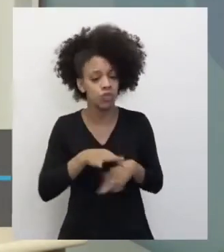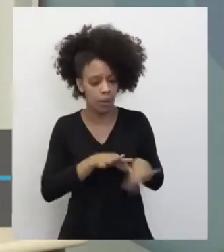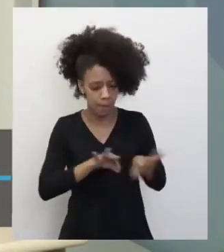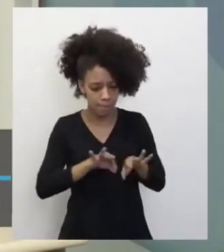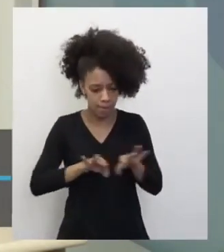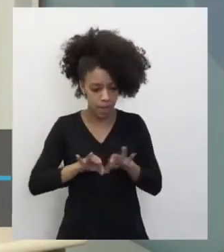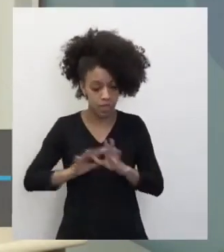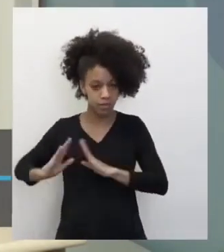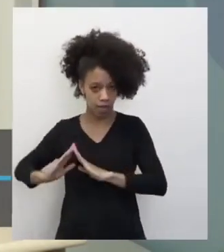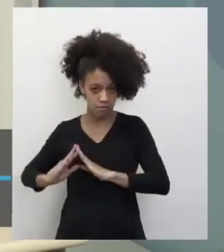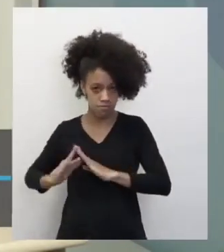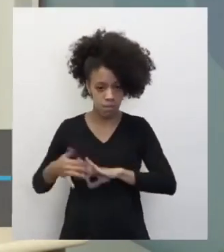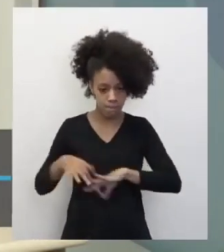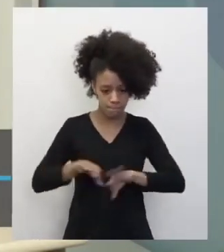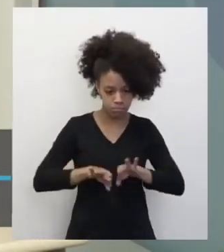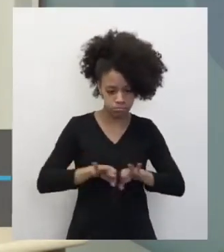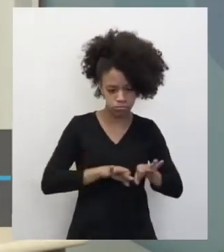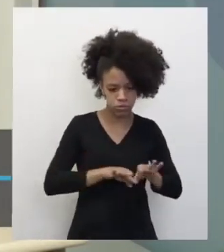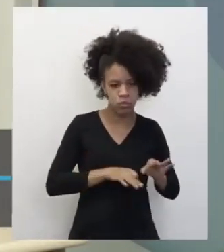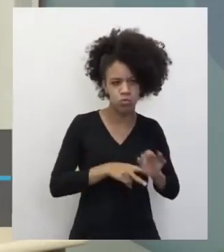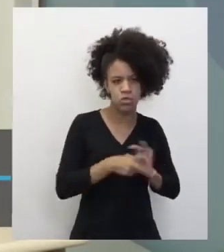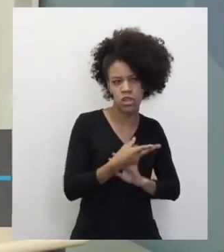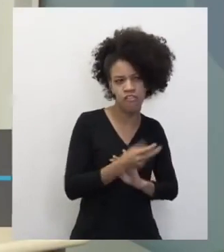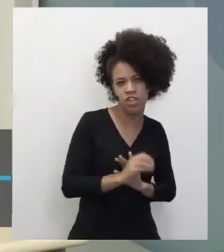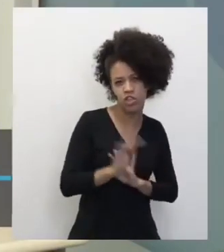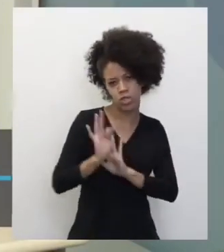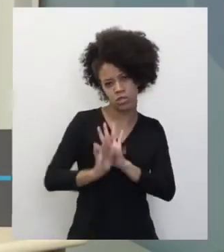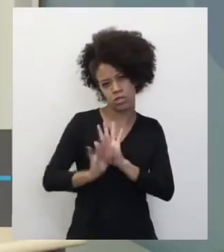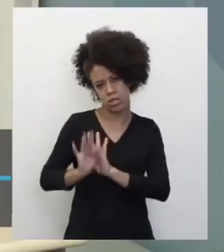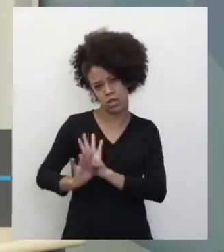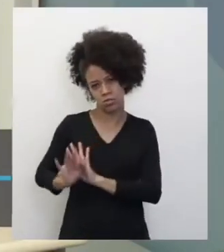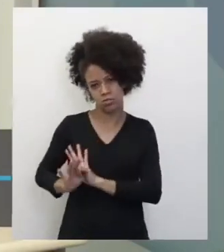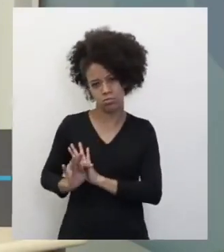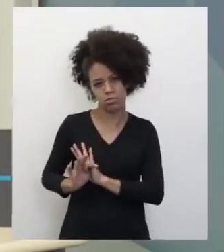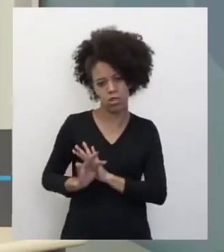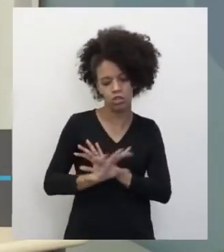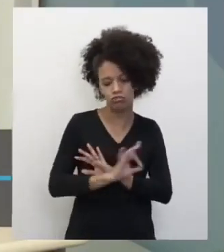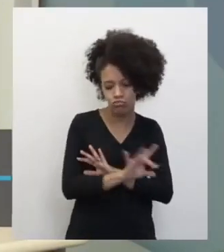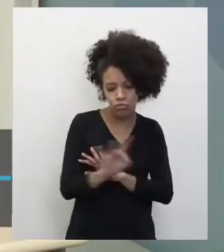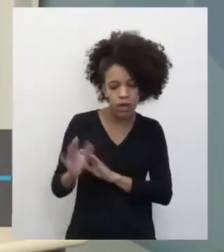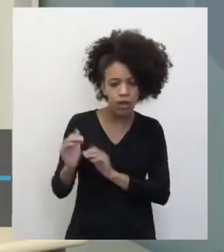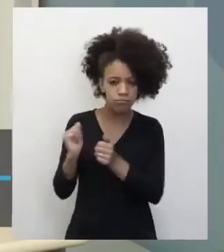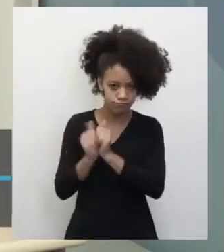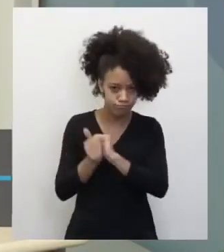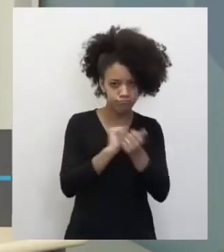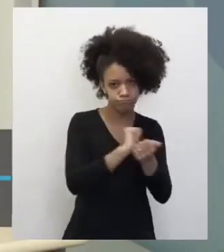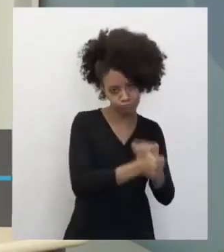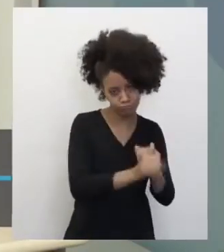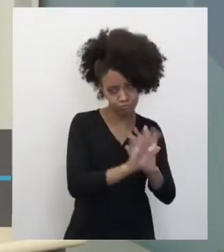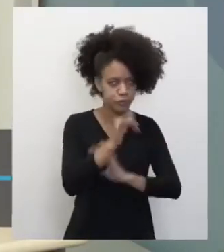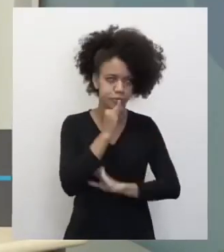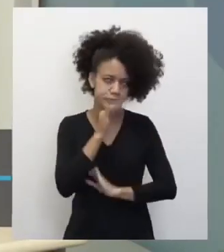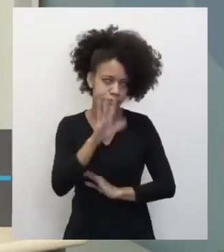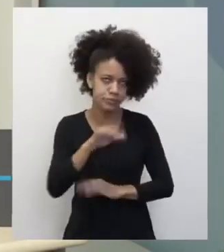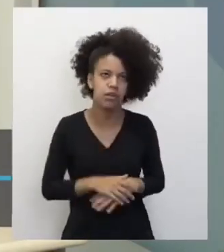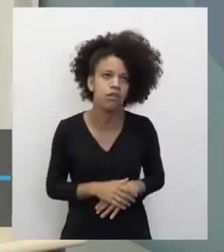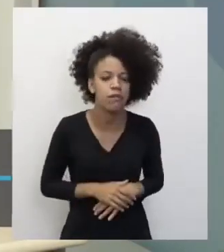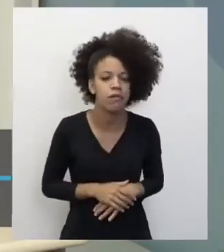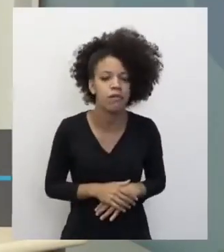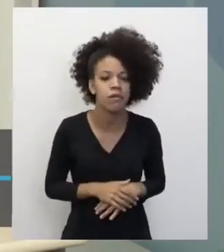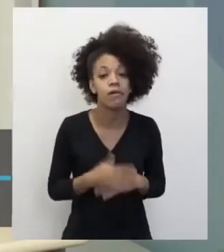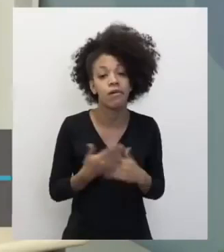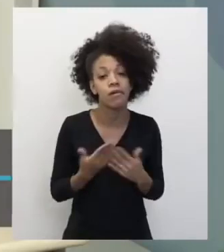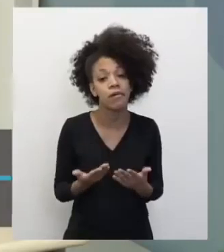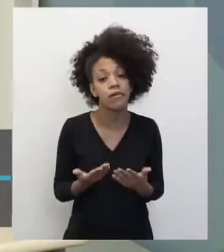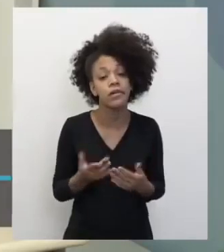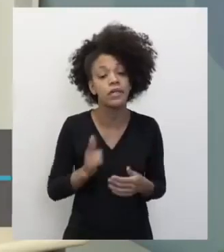antes uns 20 textinhos curtos de cada time, mais ou menos, assim. Tá. Aí a